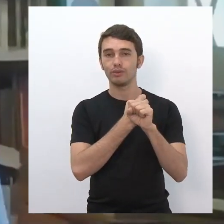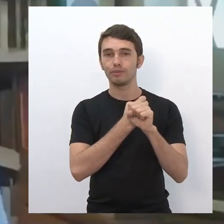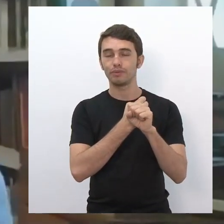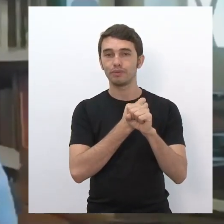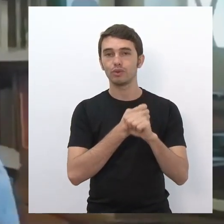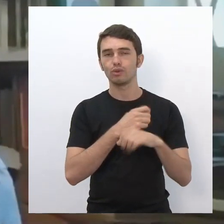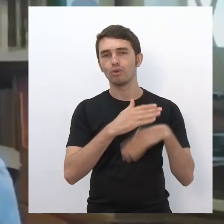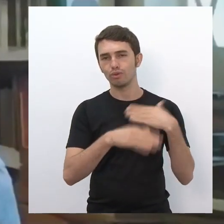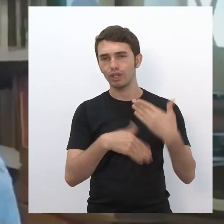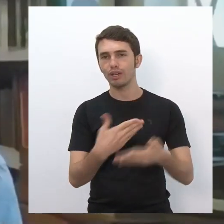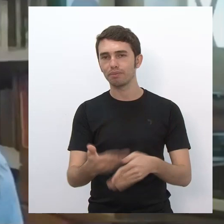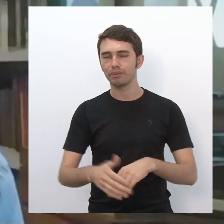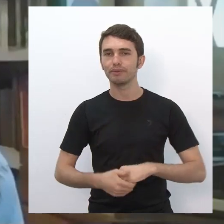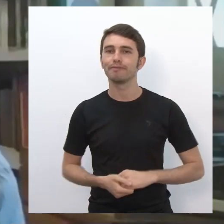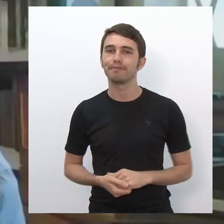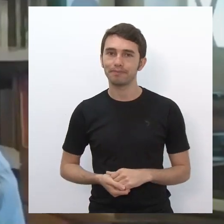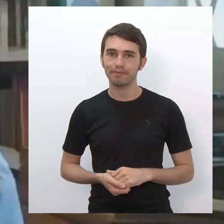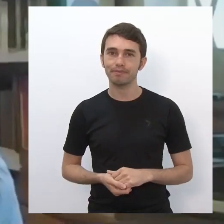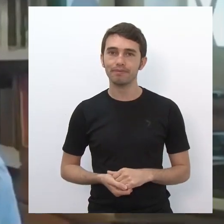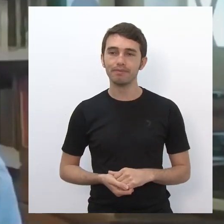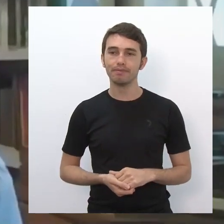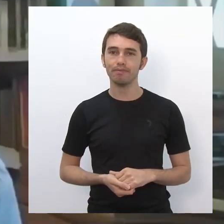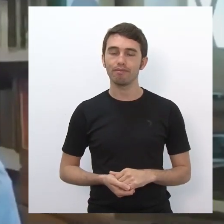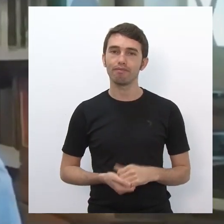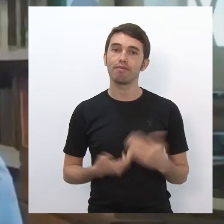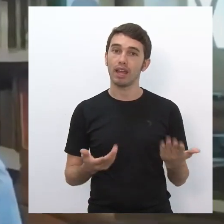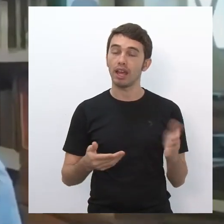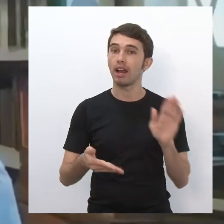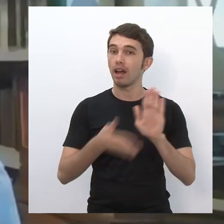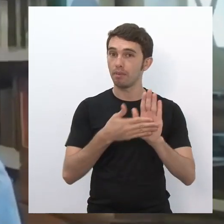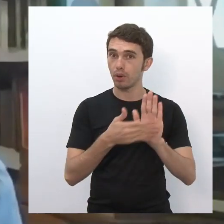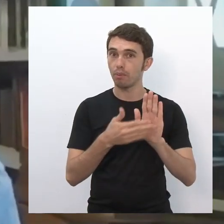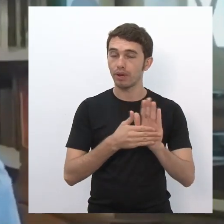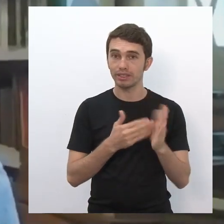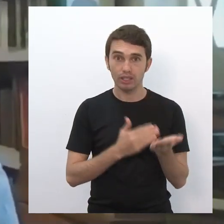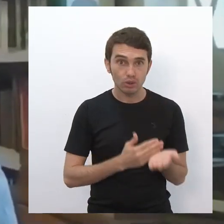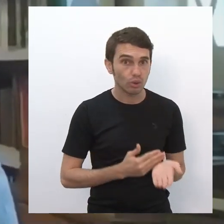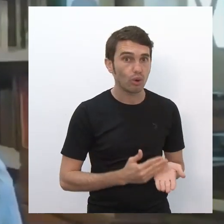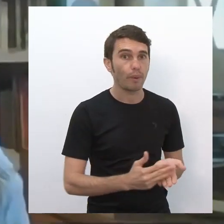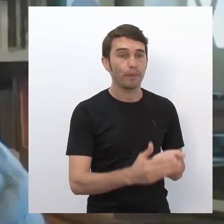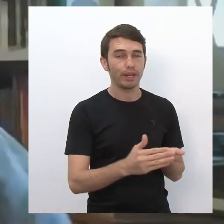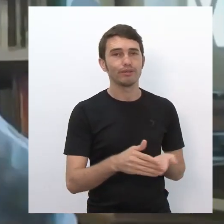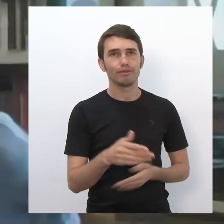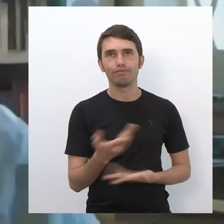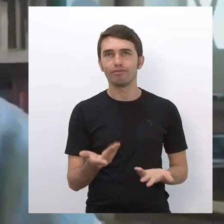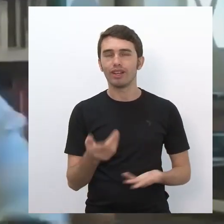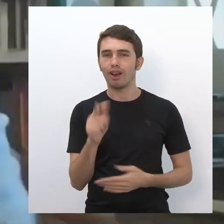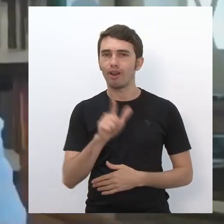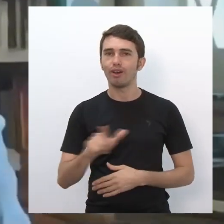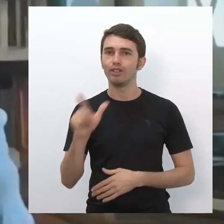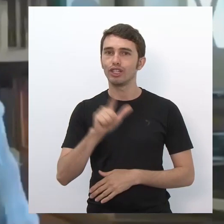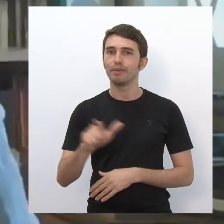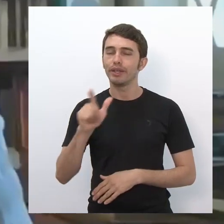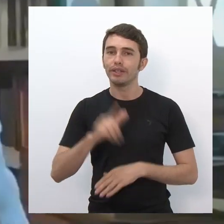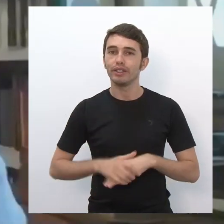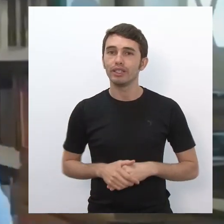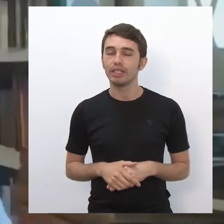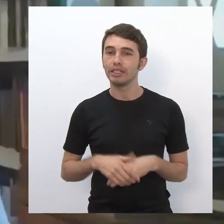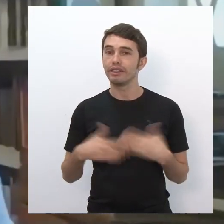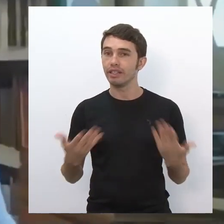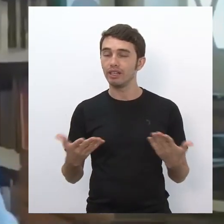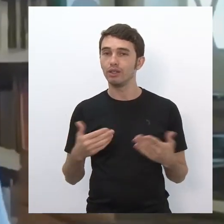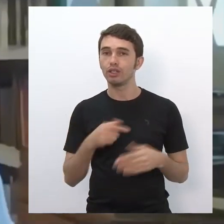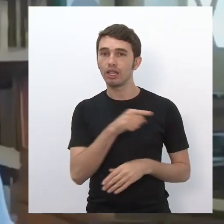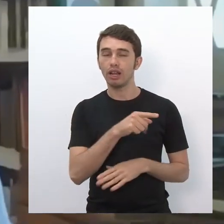com o tempo, né? Era a proposta desde o início, evidentemente. Quer dizer, tanto que um